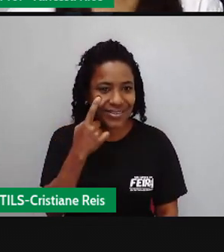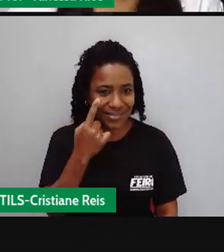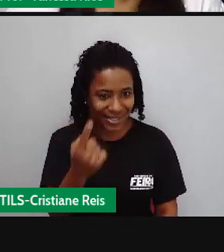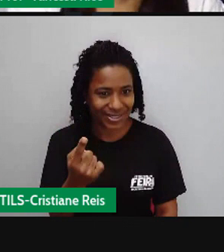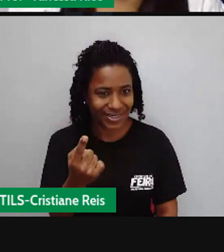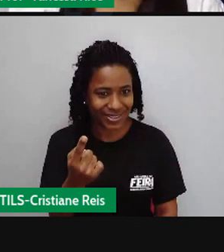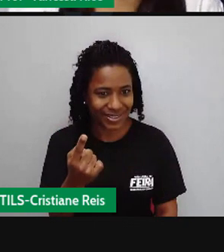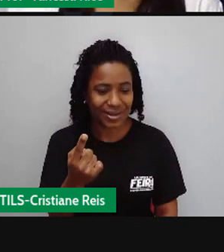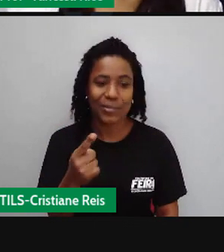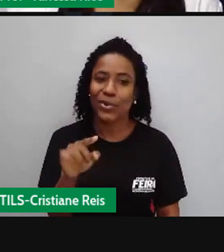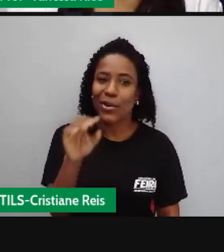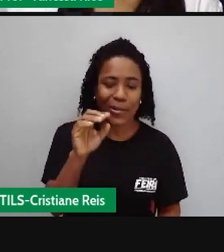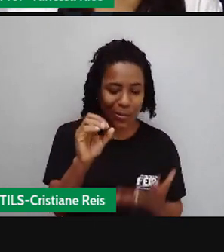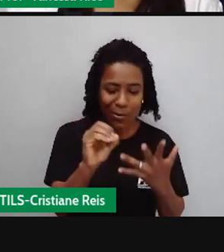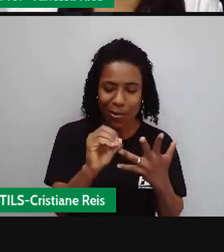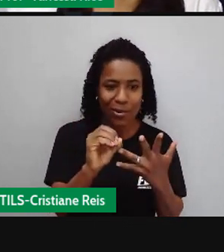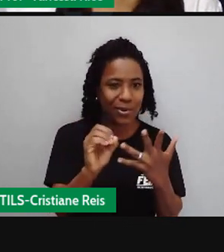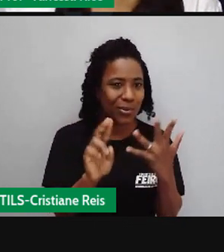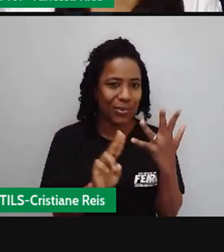do U.